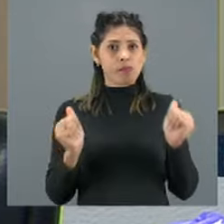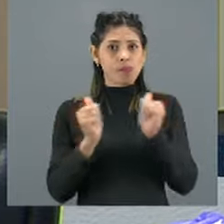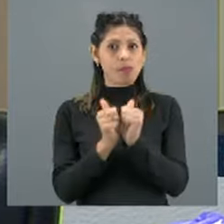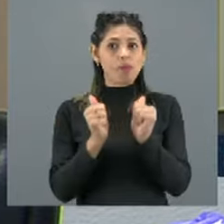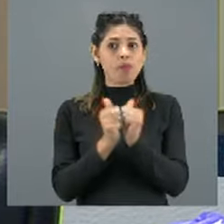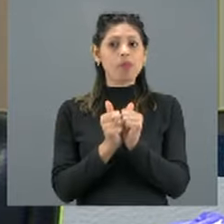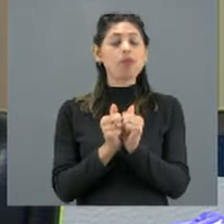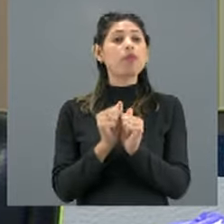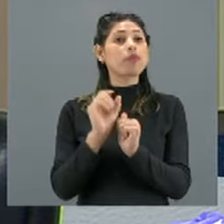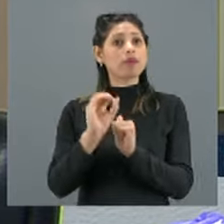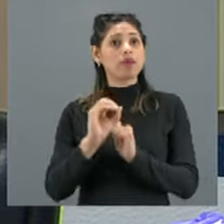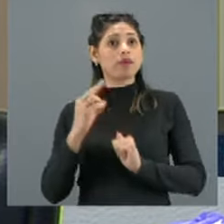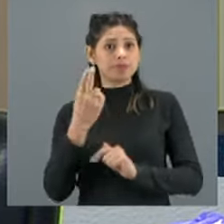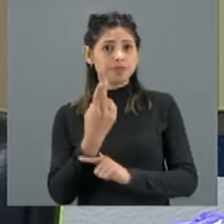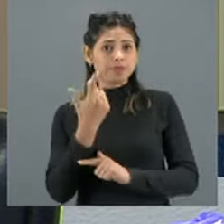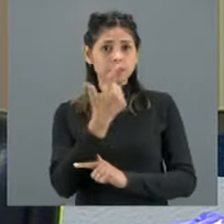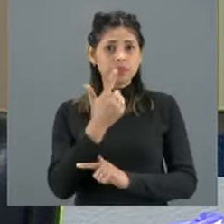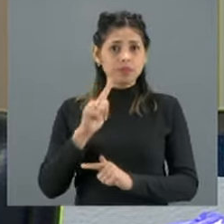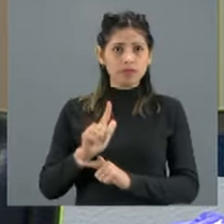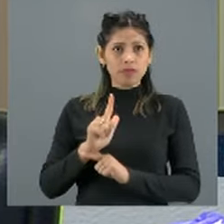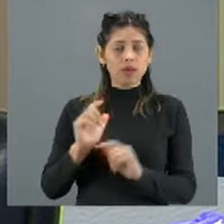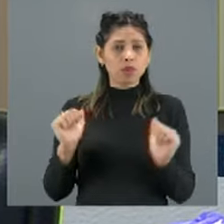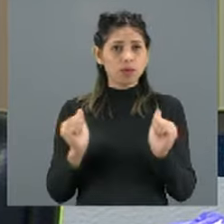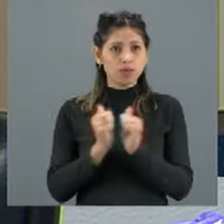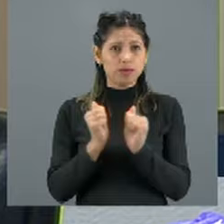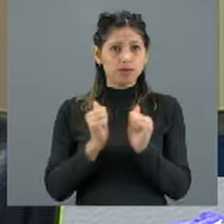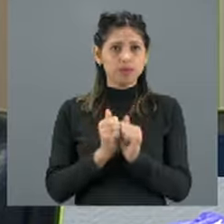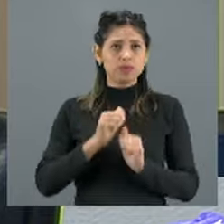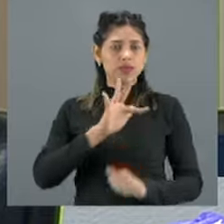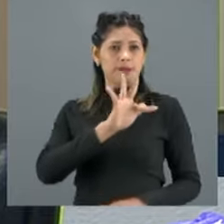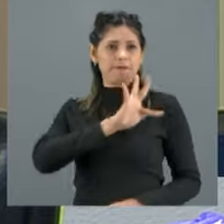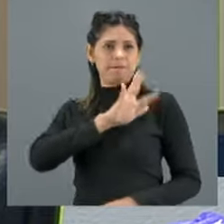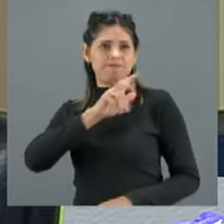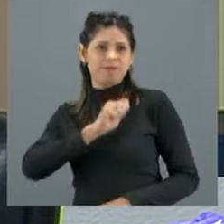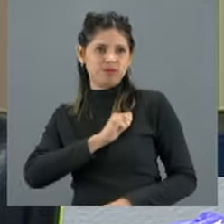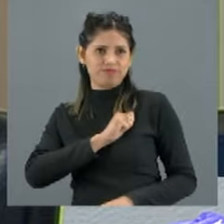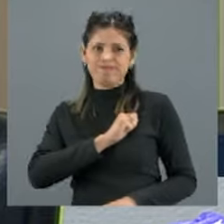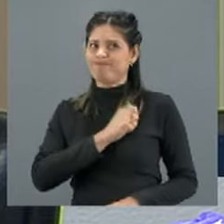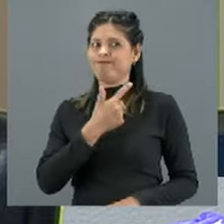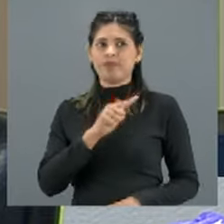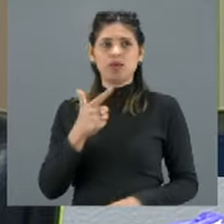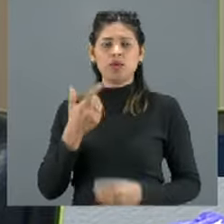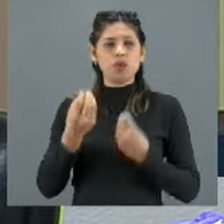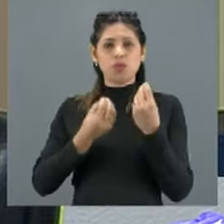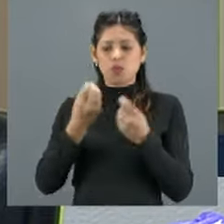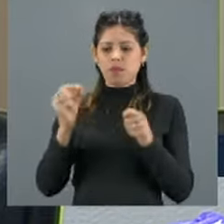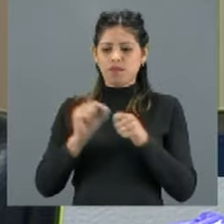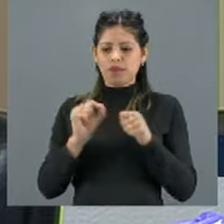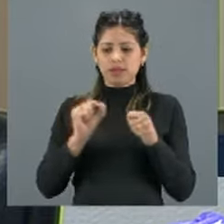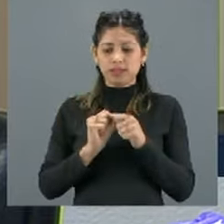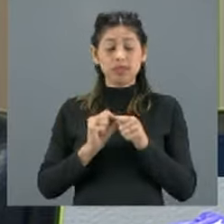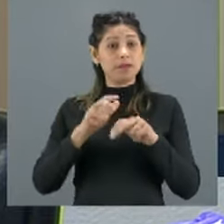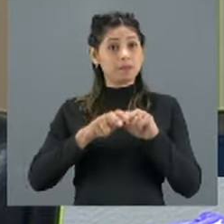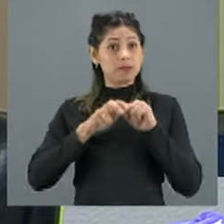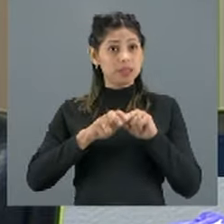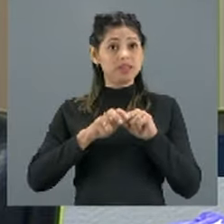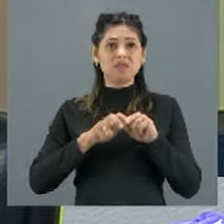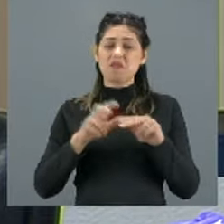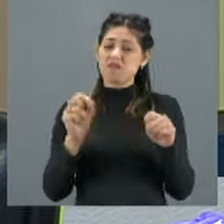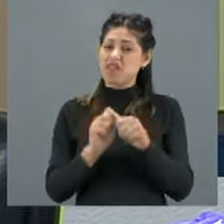aliado junto com a FUNAI. Mas não tem recurso, só faz a